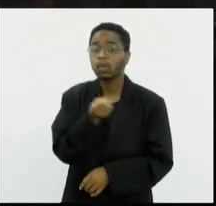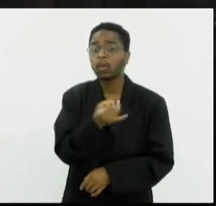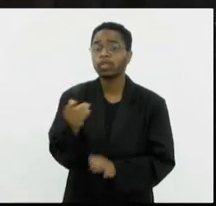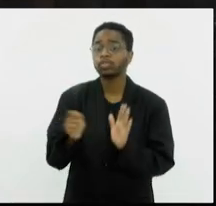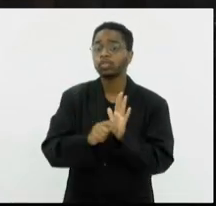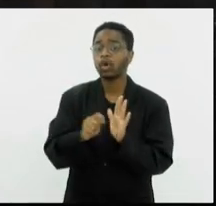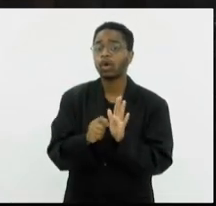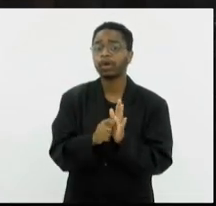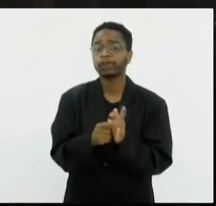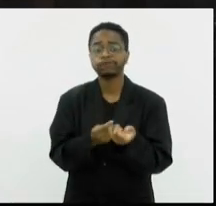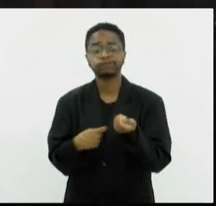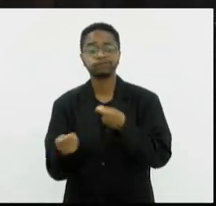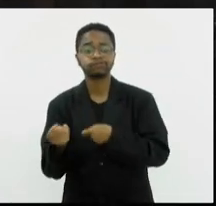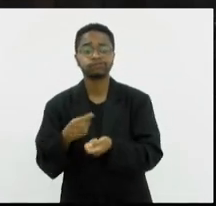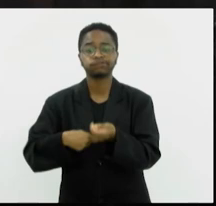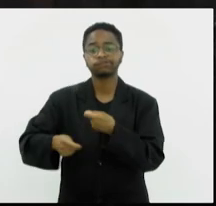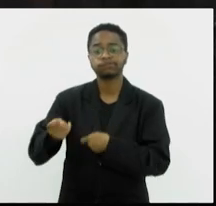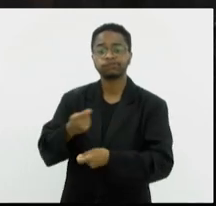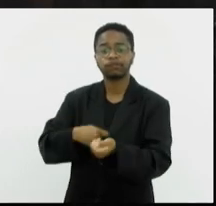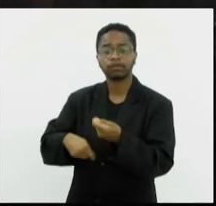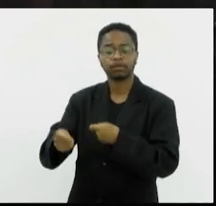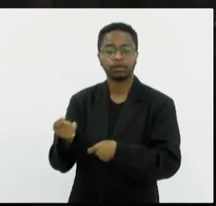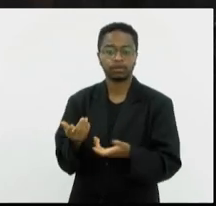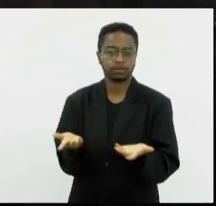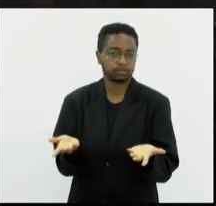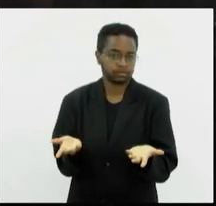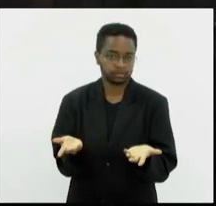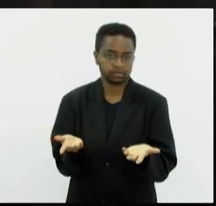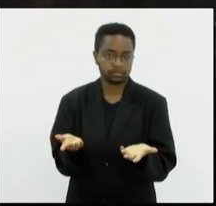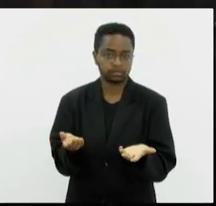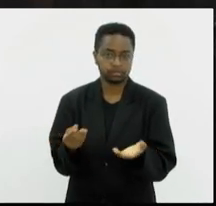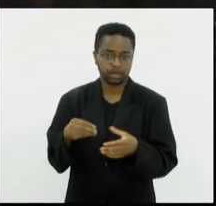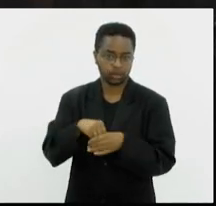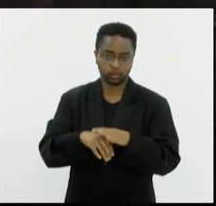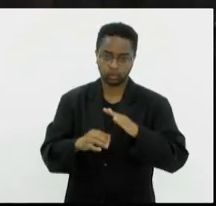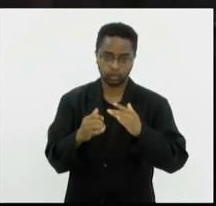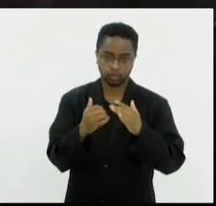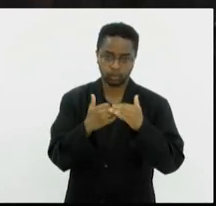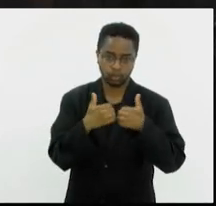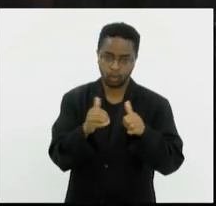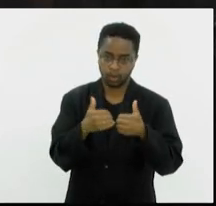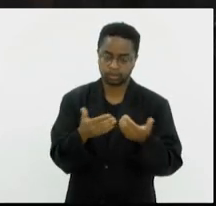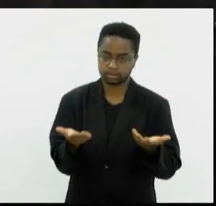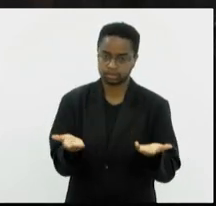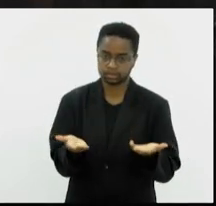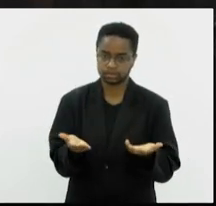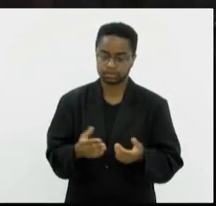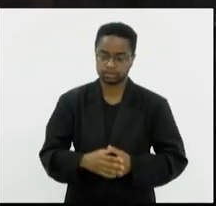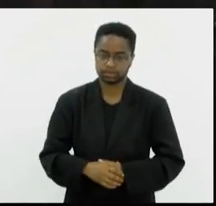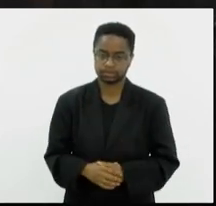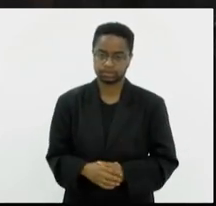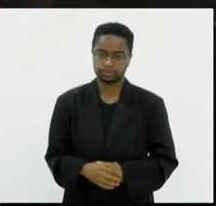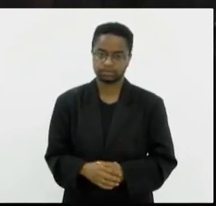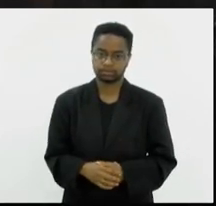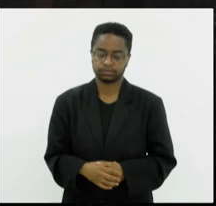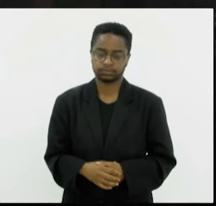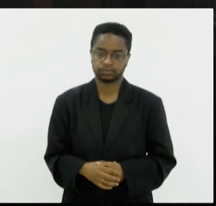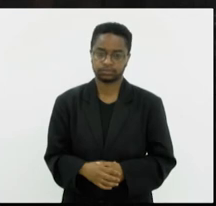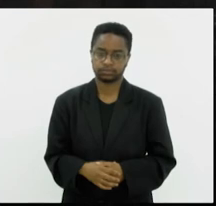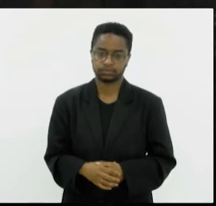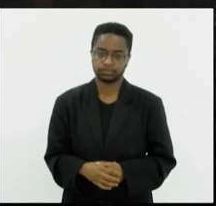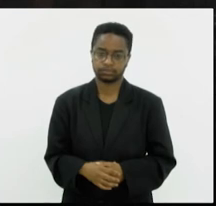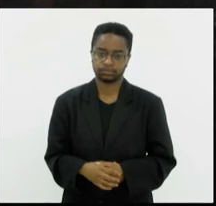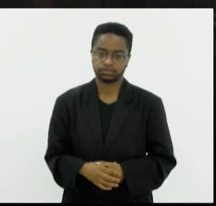que deve transitar nesses ônibus interestaduais então o o